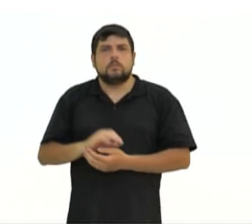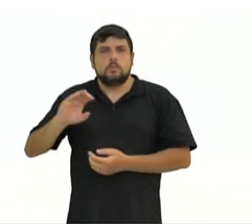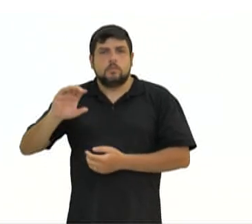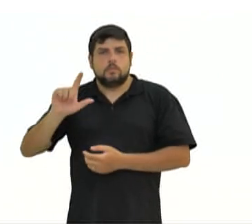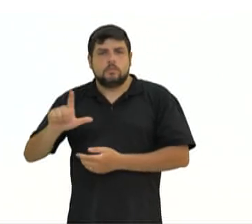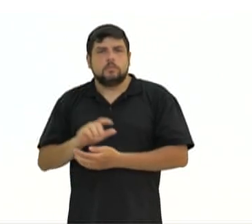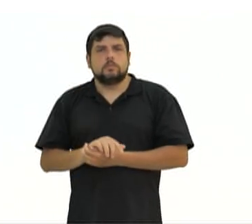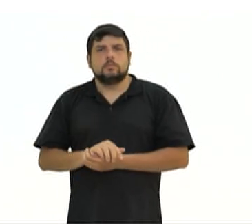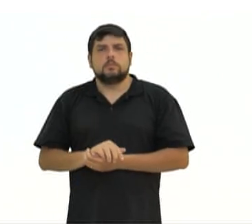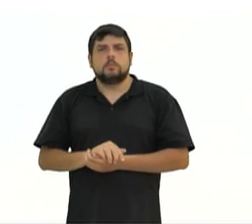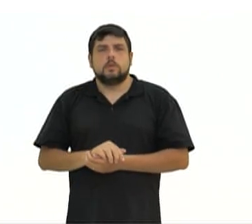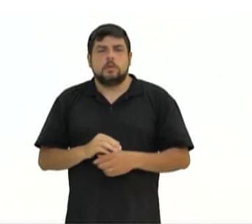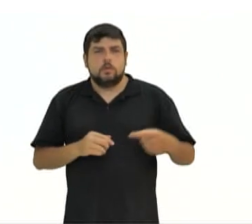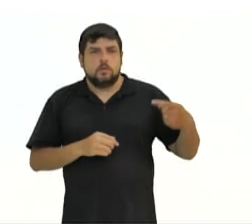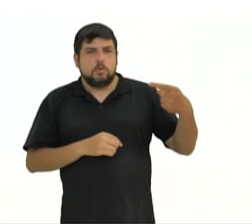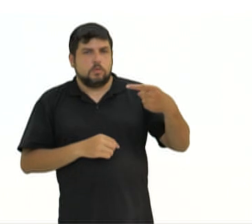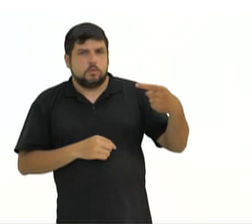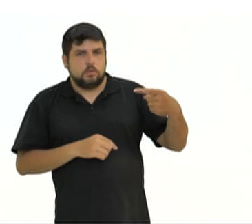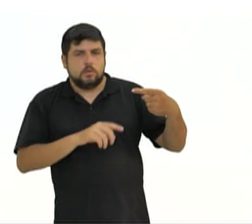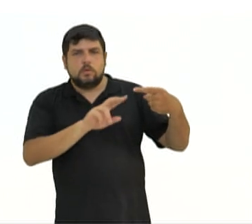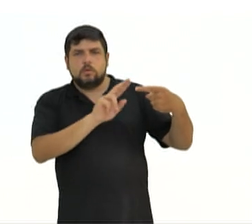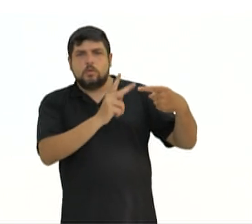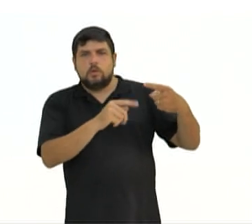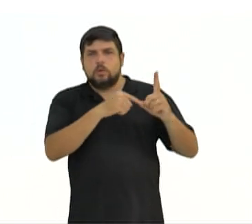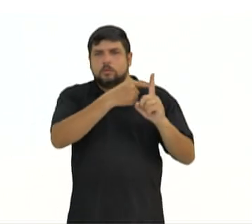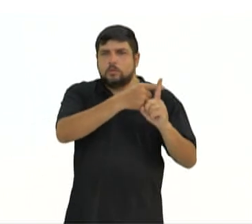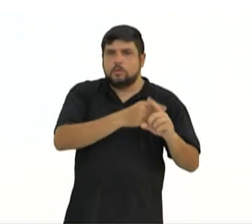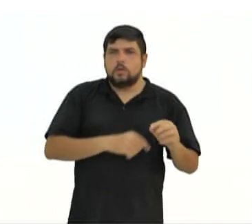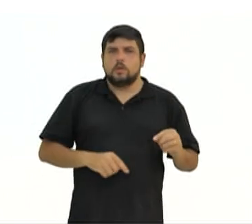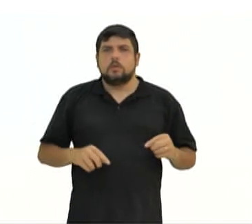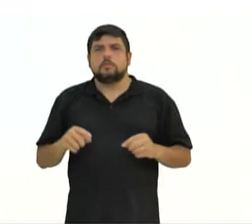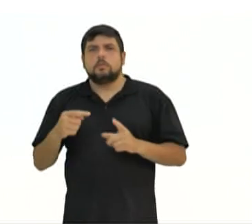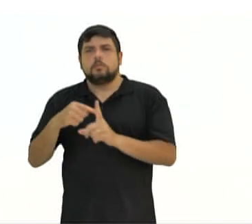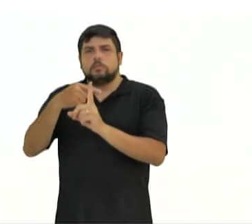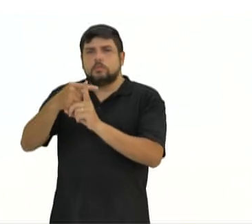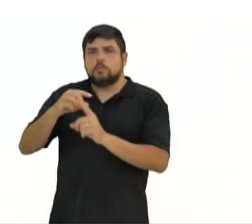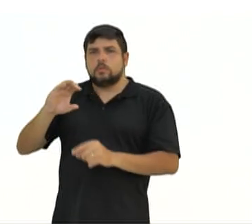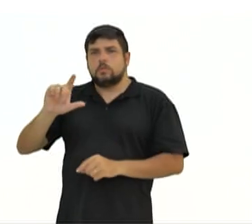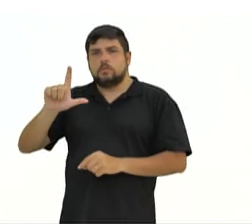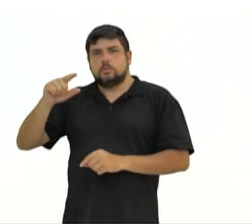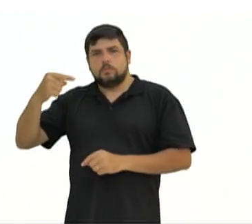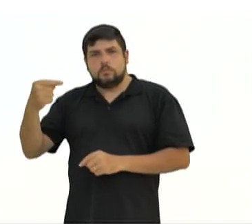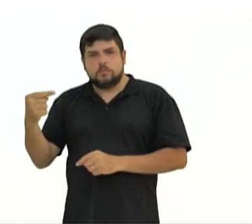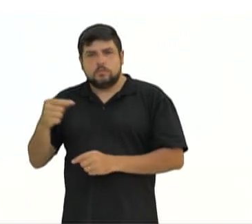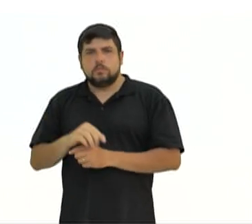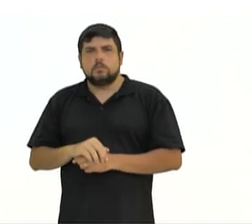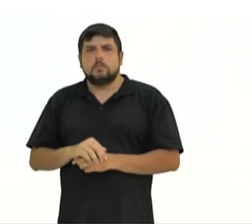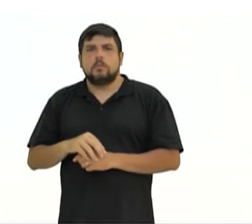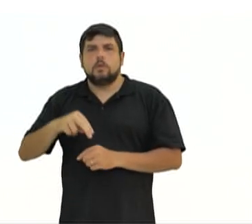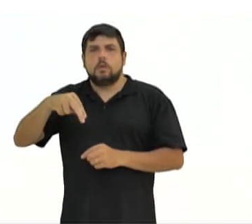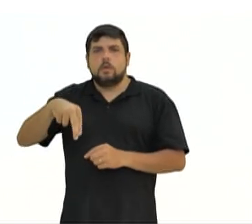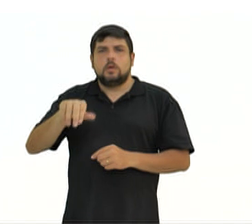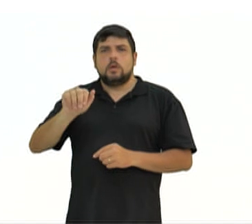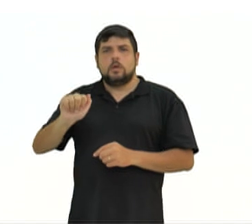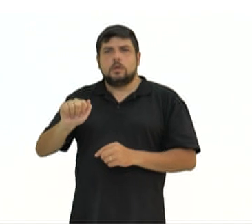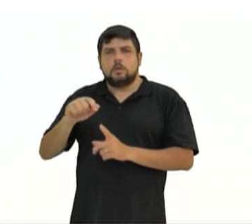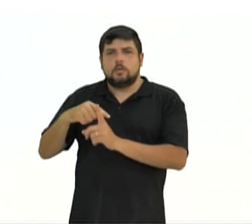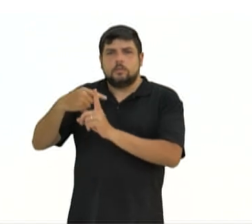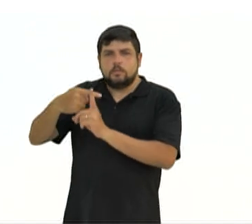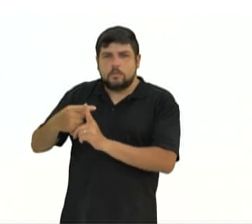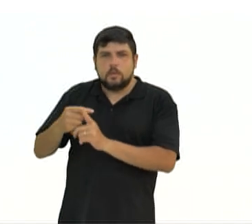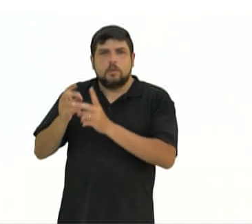no polo negativo vai ter a descarga do H+, e no polo positivo do Cl-, o Na+ e o OH-